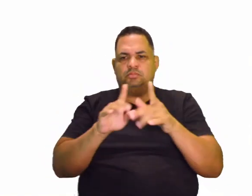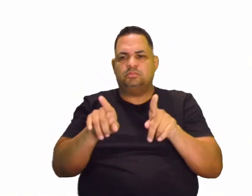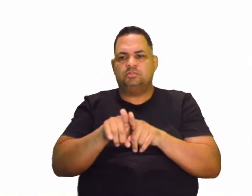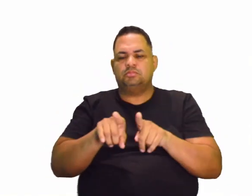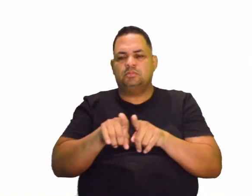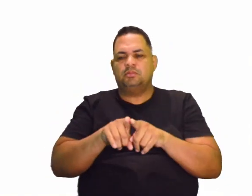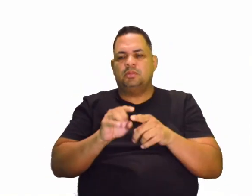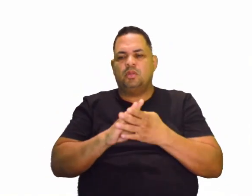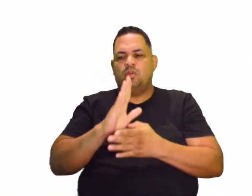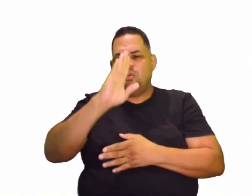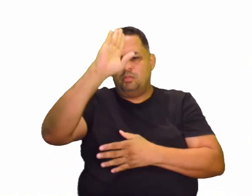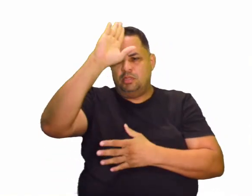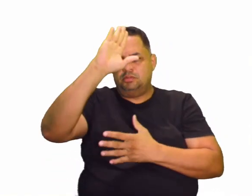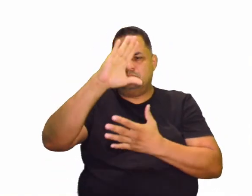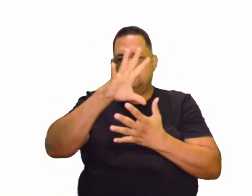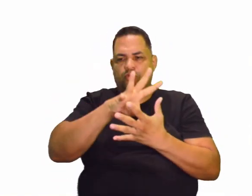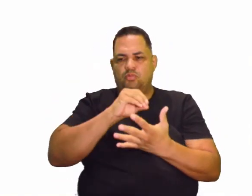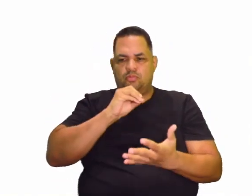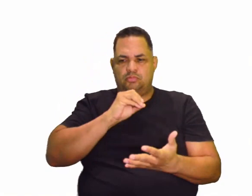né?